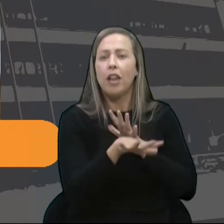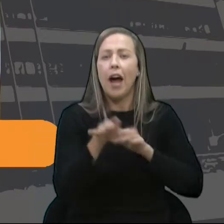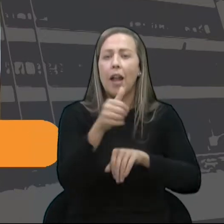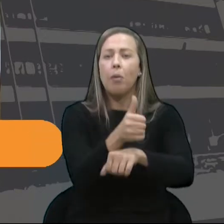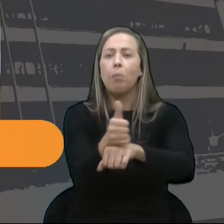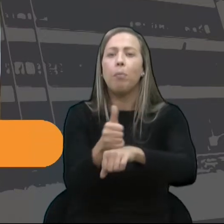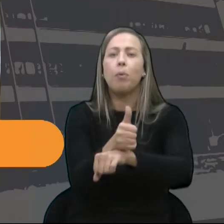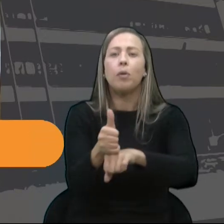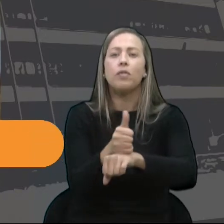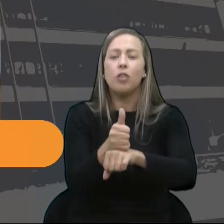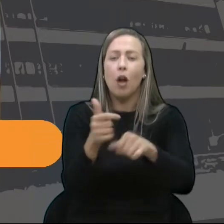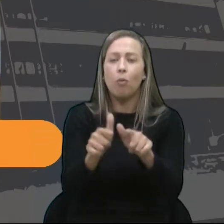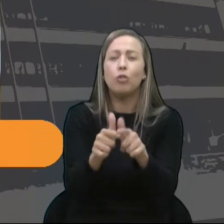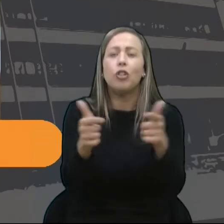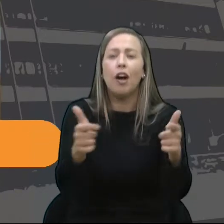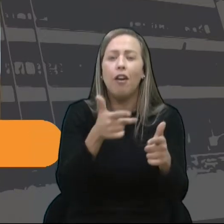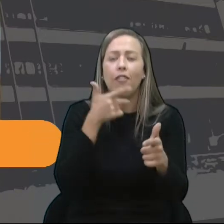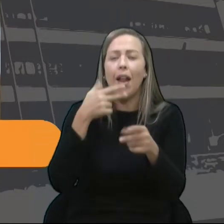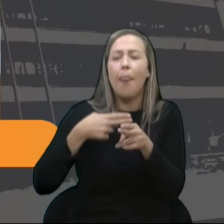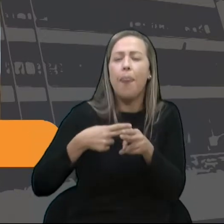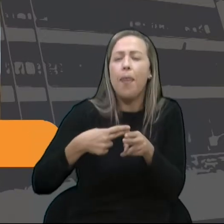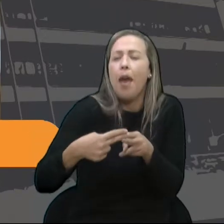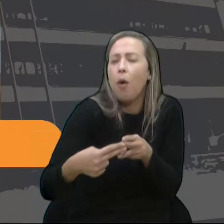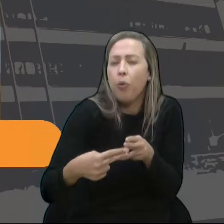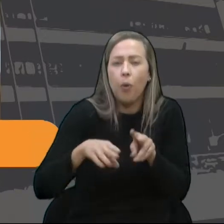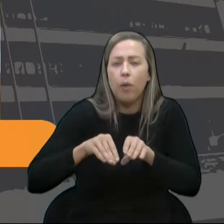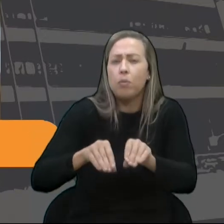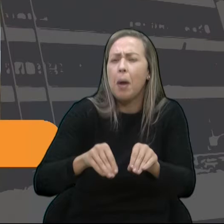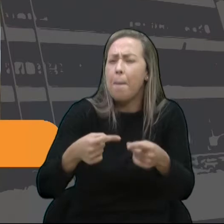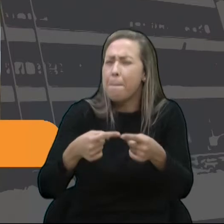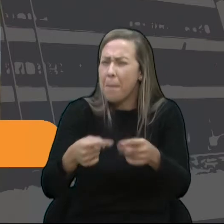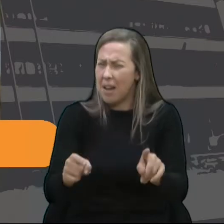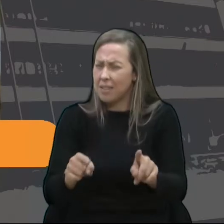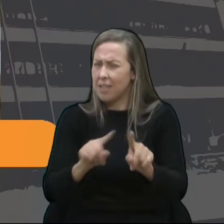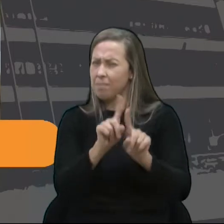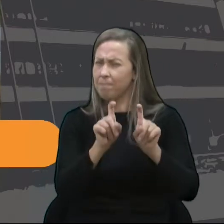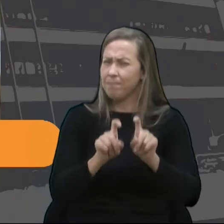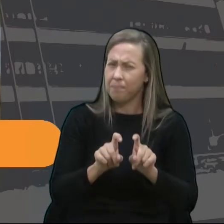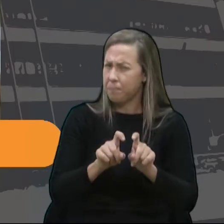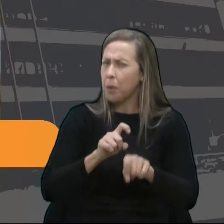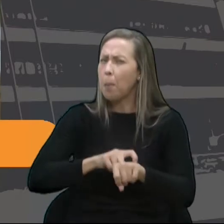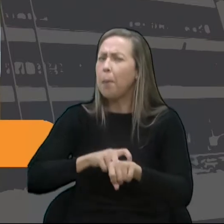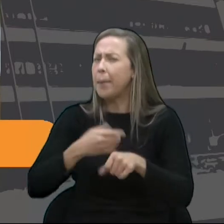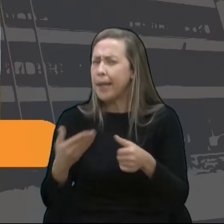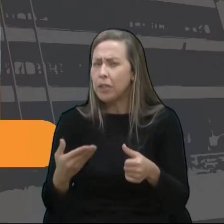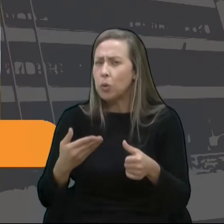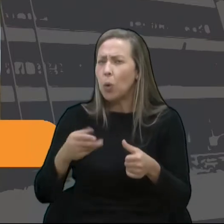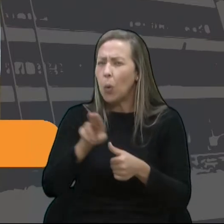fala de uma neutralidade, né? Mas até que ponto a gente não está fazendo na neutralidade uma